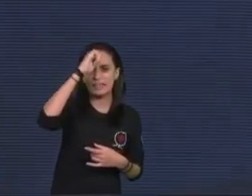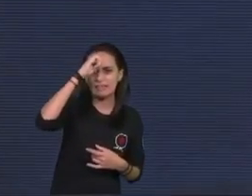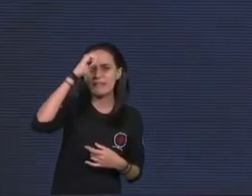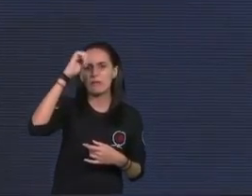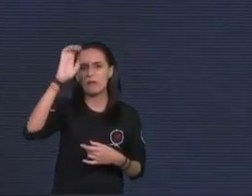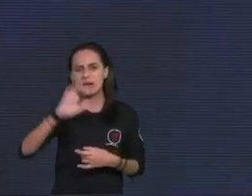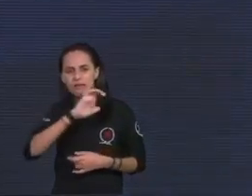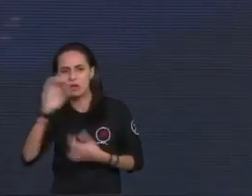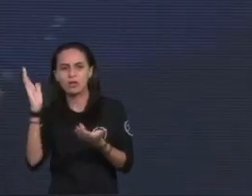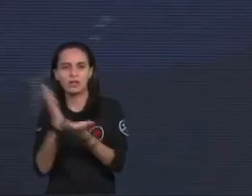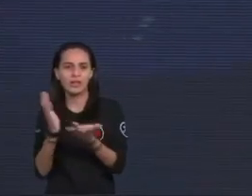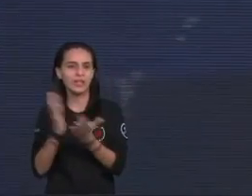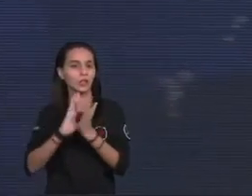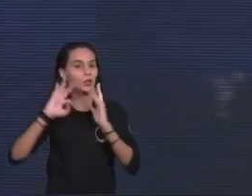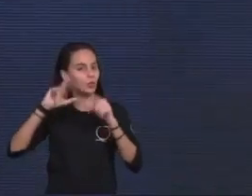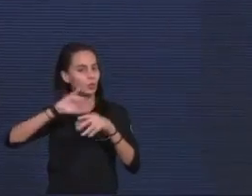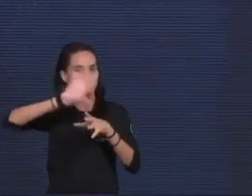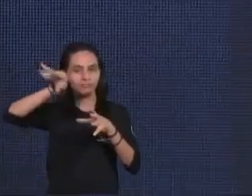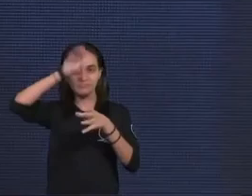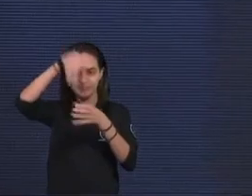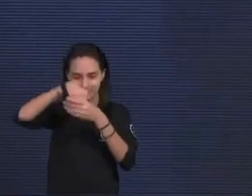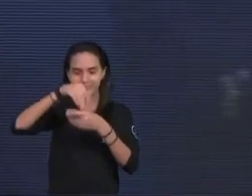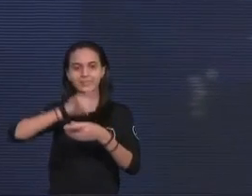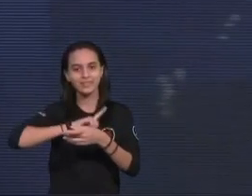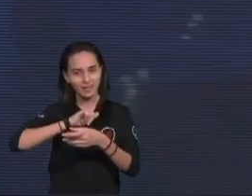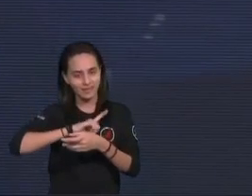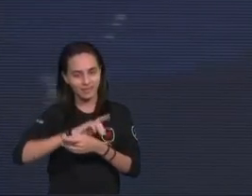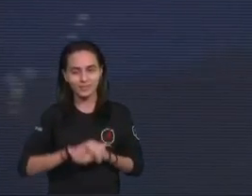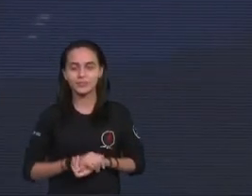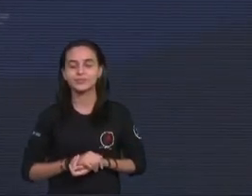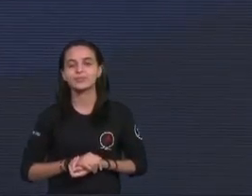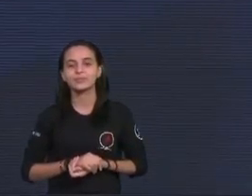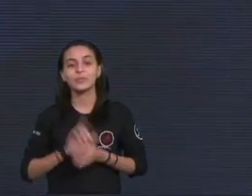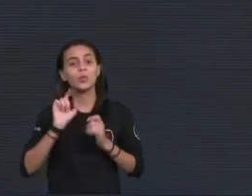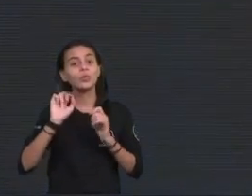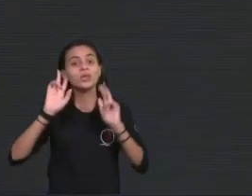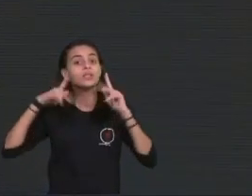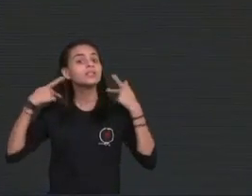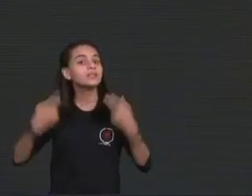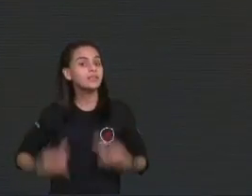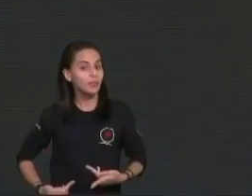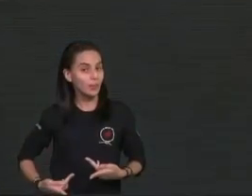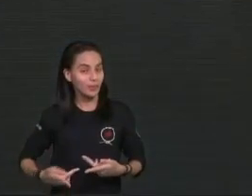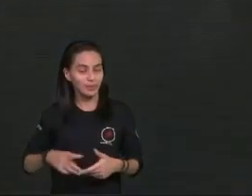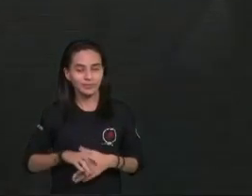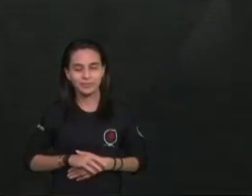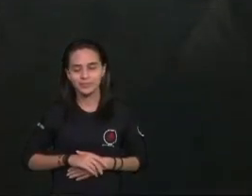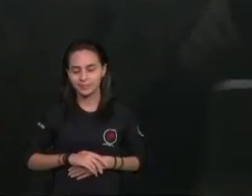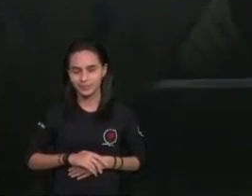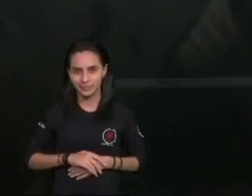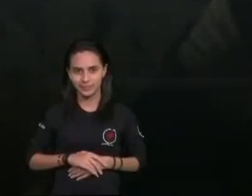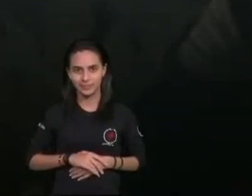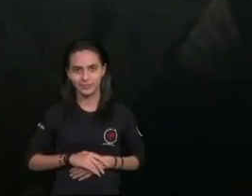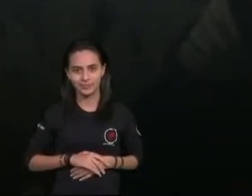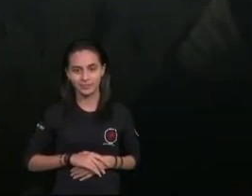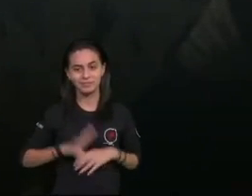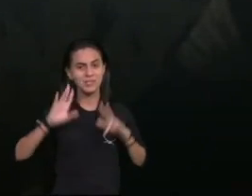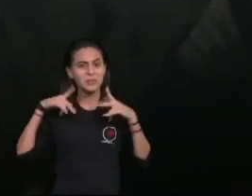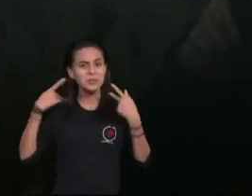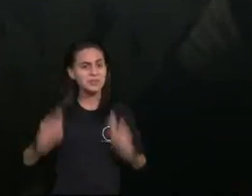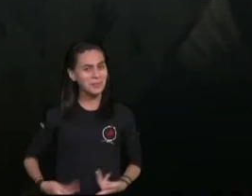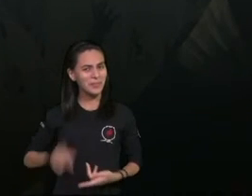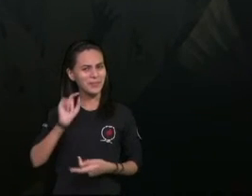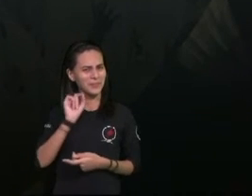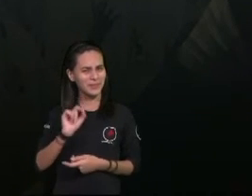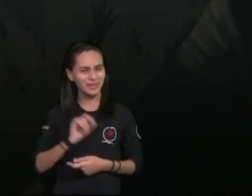interessa todo mundo aqui tá nesse negócio que eu vou falar o que é o ser humano e o que é o